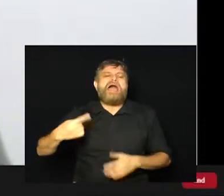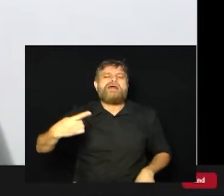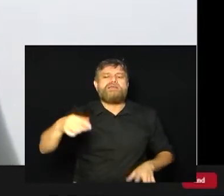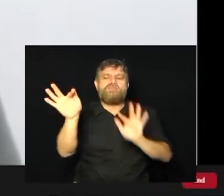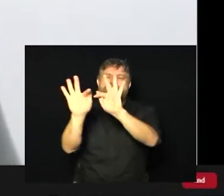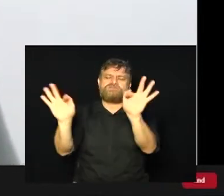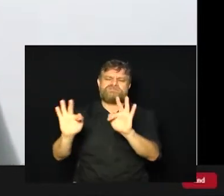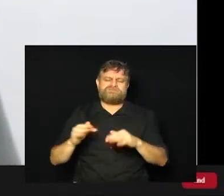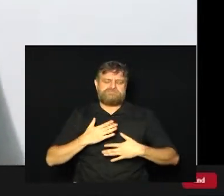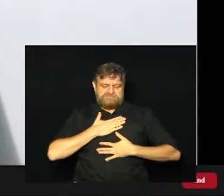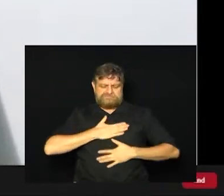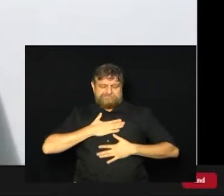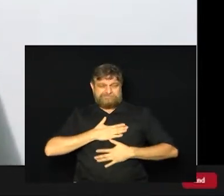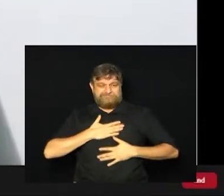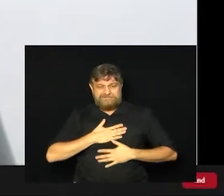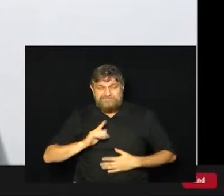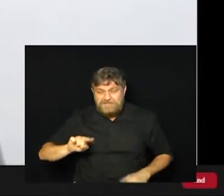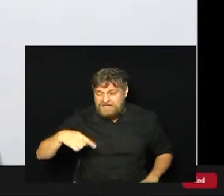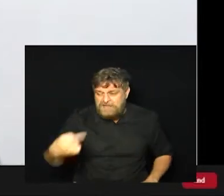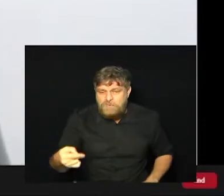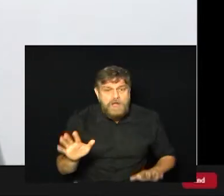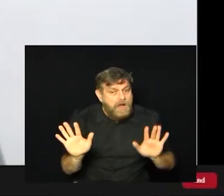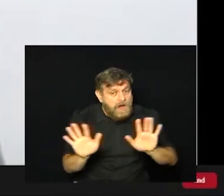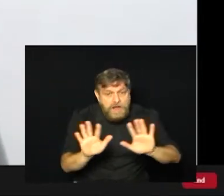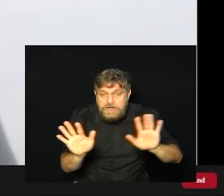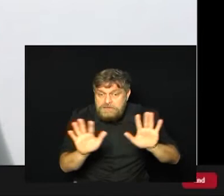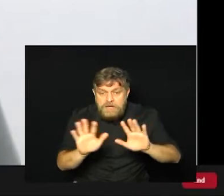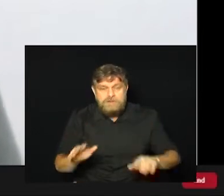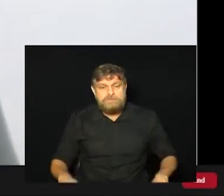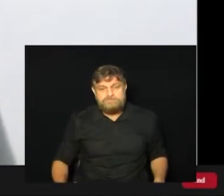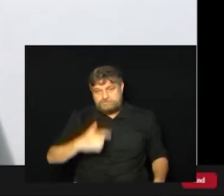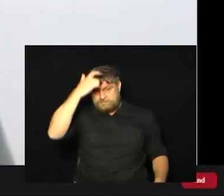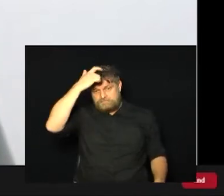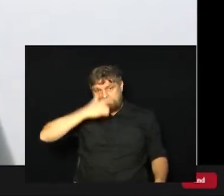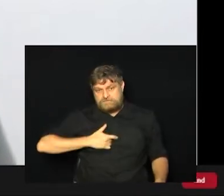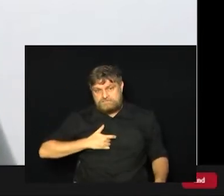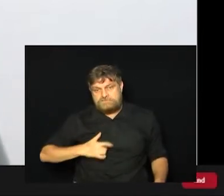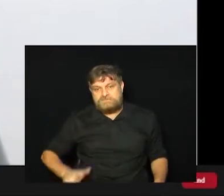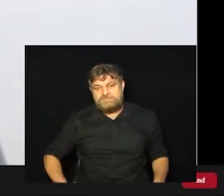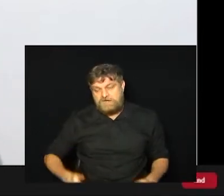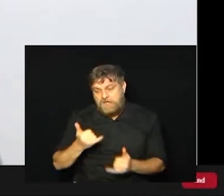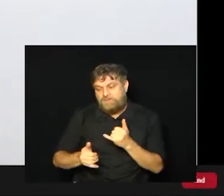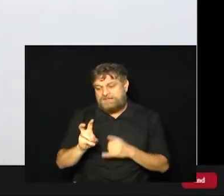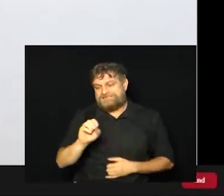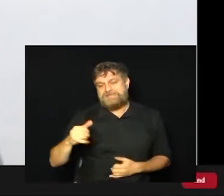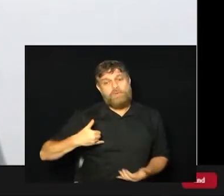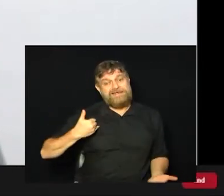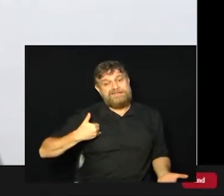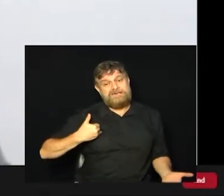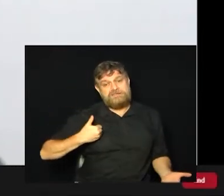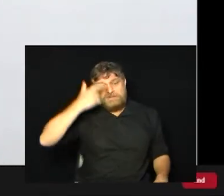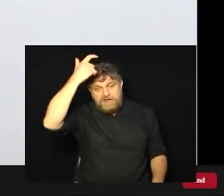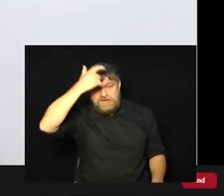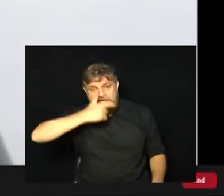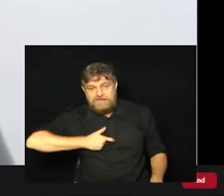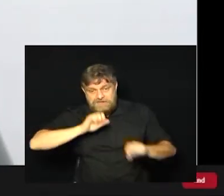ter bem-estar quando possível. Gente, Bom, eu já estou chegando no meio século. Então, assim, eu tenho um pouco de